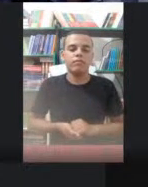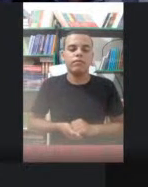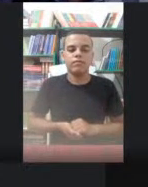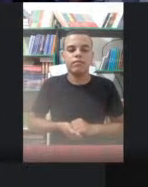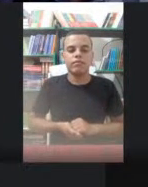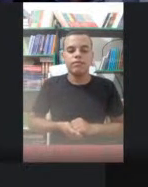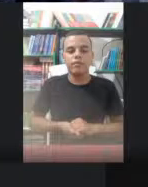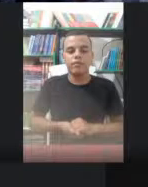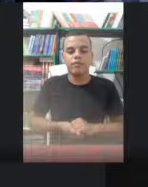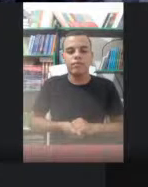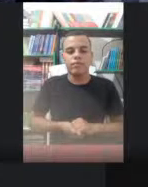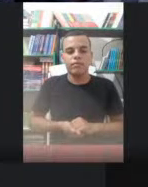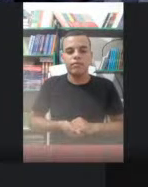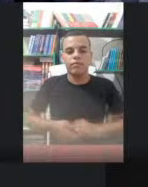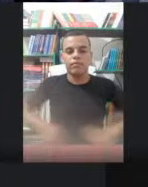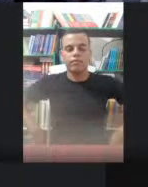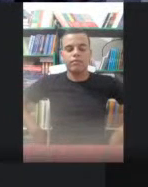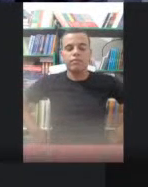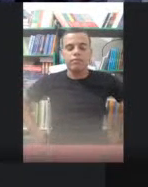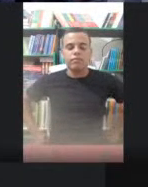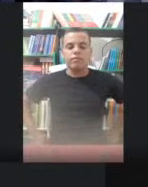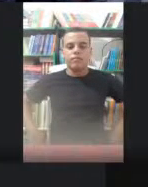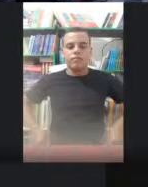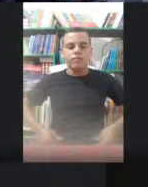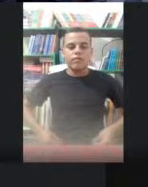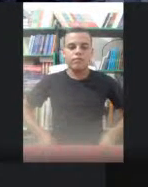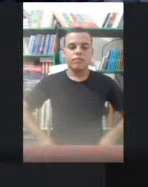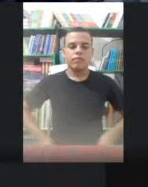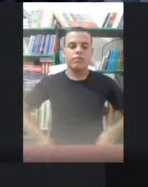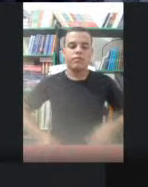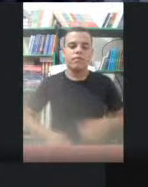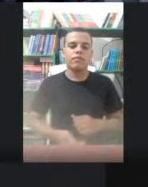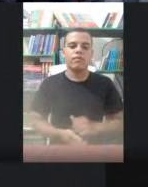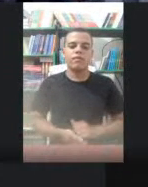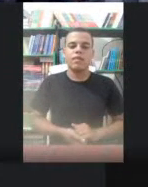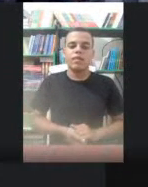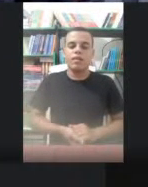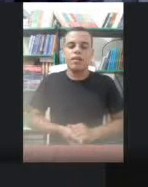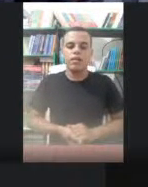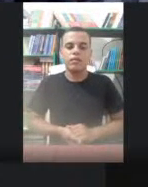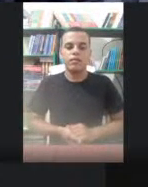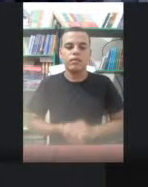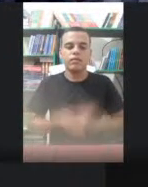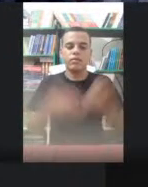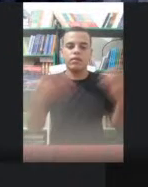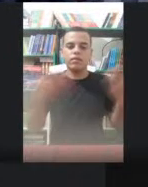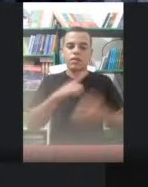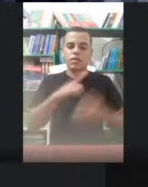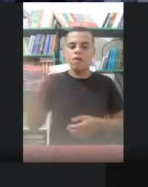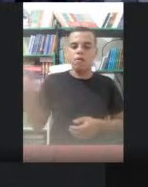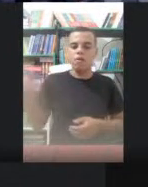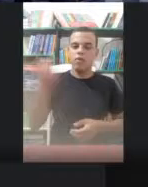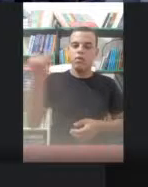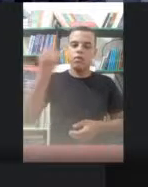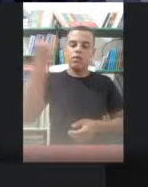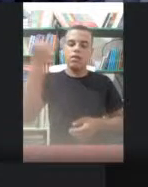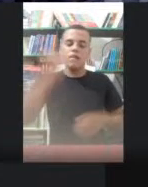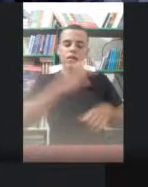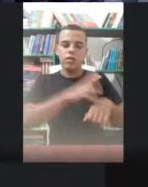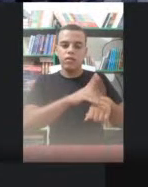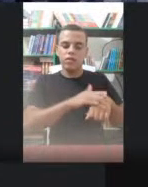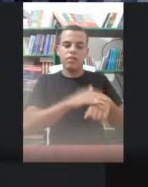seria imunização desses homens, a testagem rápida, aproveita a oportunidade e faz a testagem de sífilis, mas